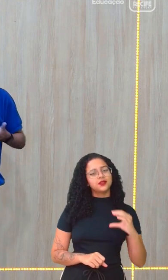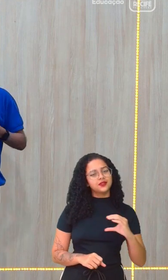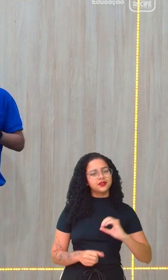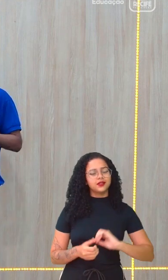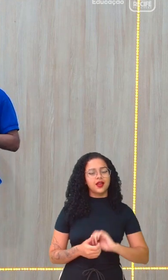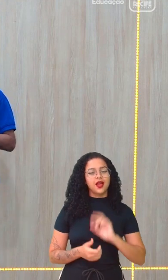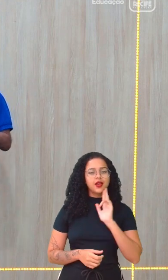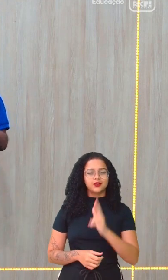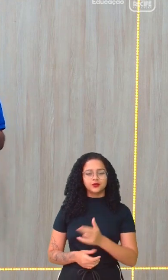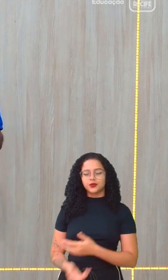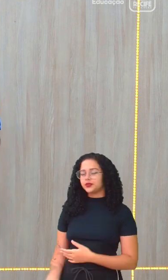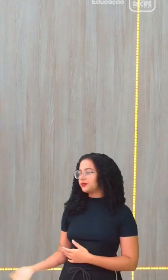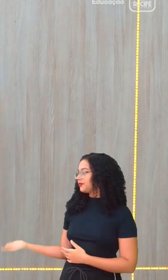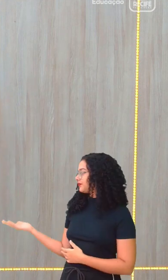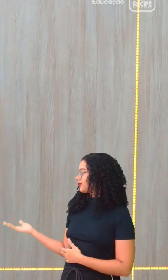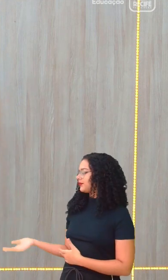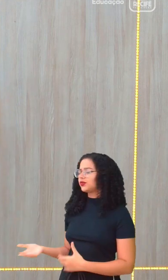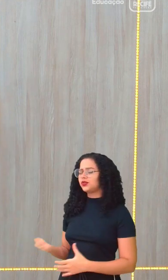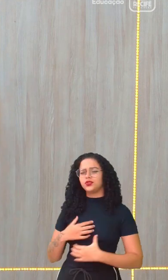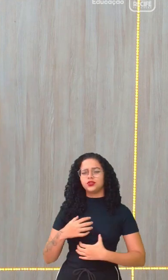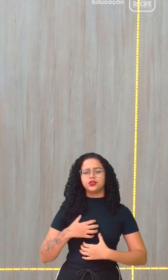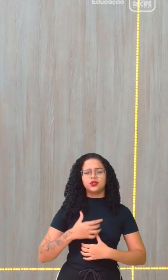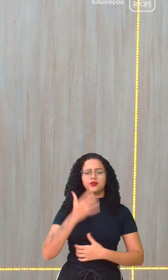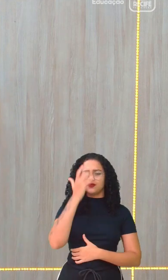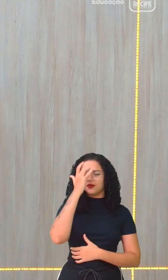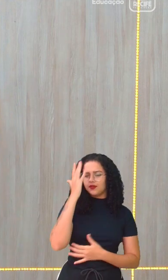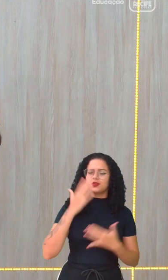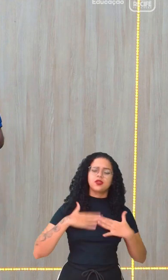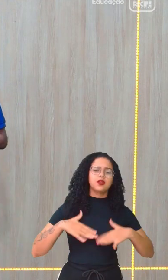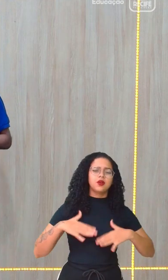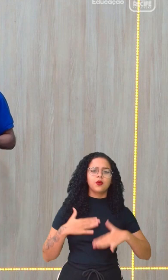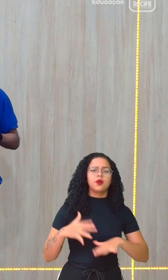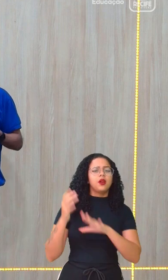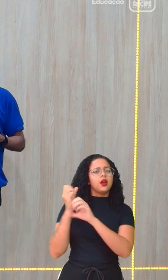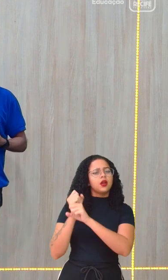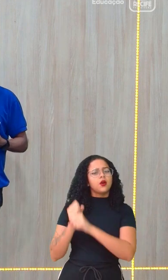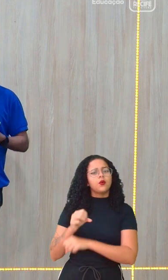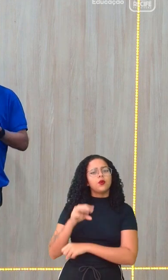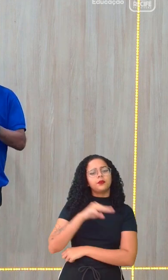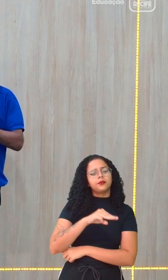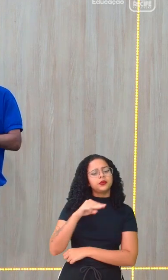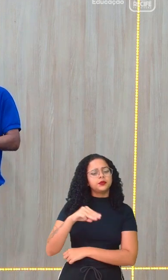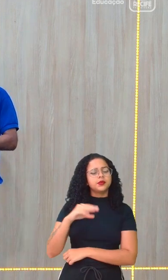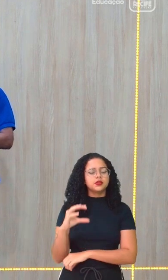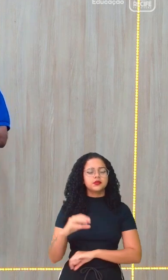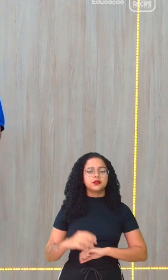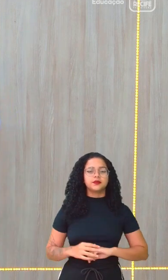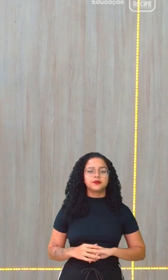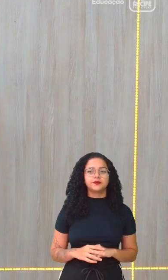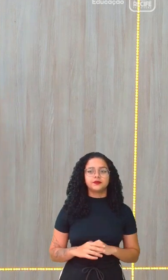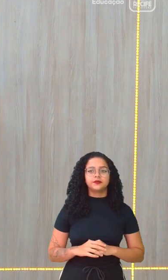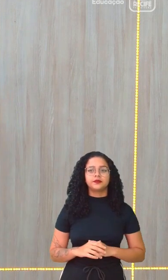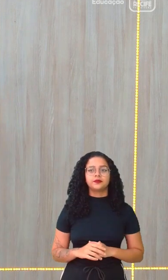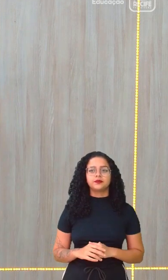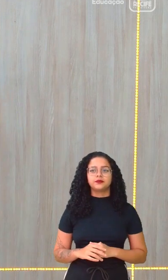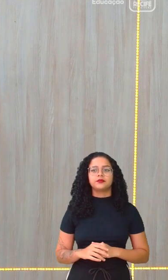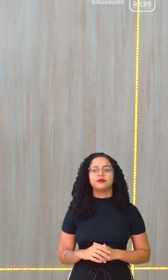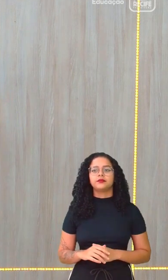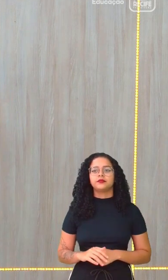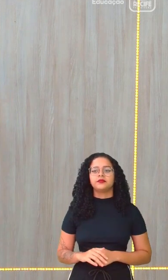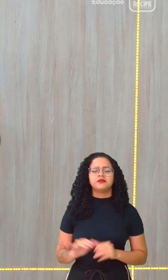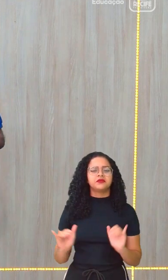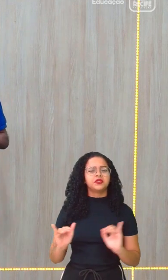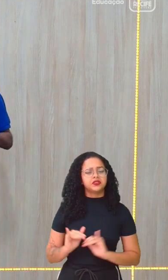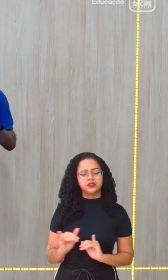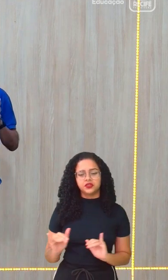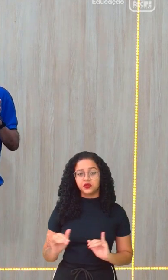UMMC. Exatamente a forma fácil, tranquila de calcular mínimo múltiplo comum. É show de bola, né? Tranquilo